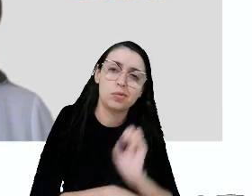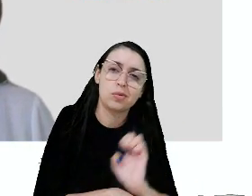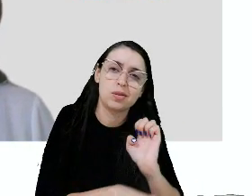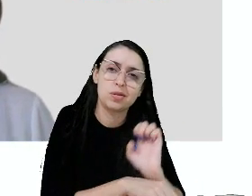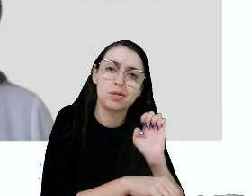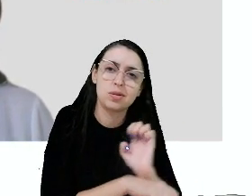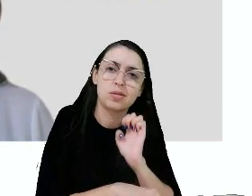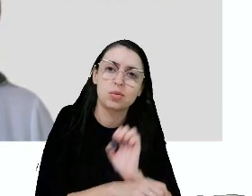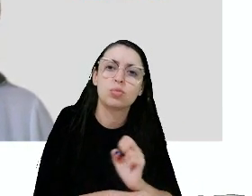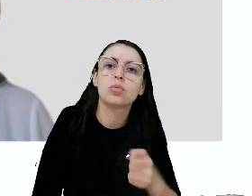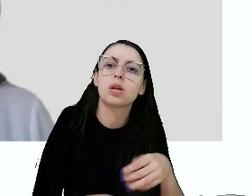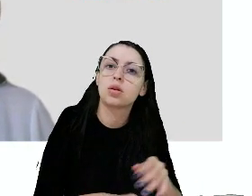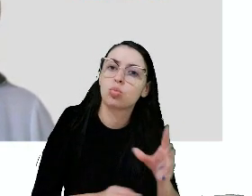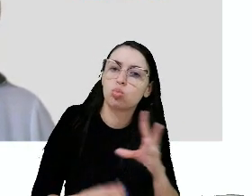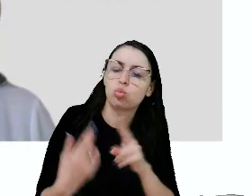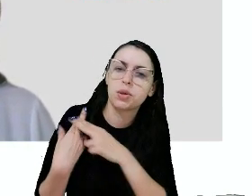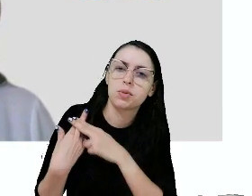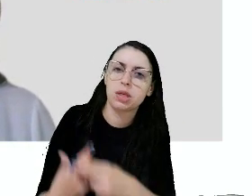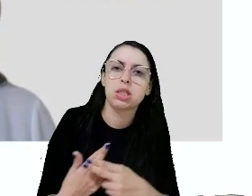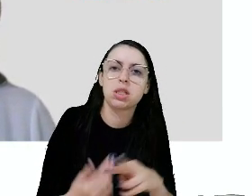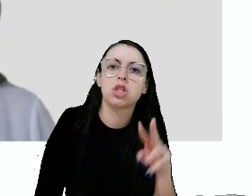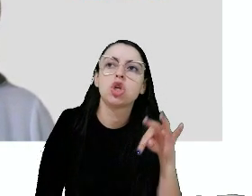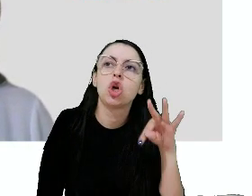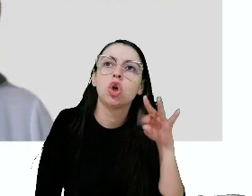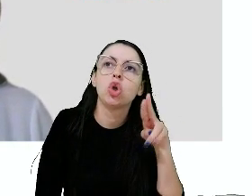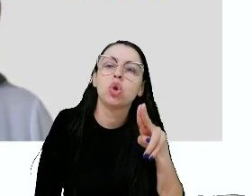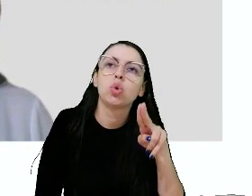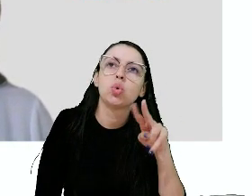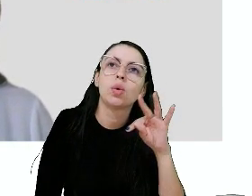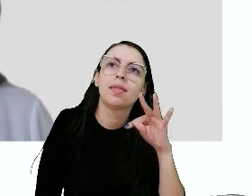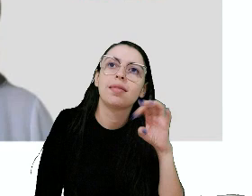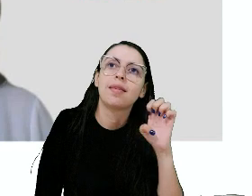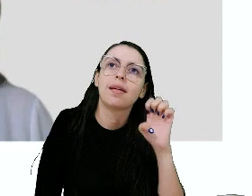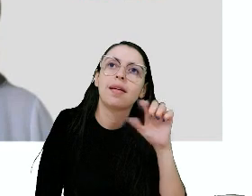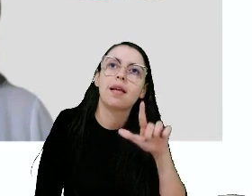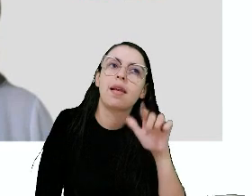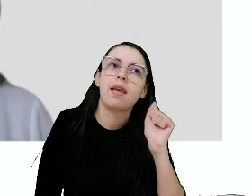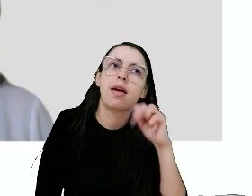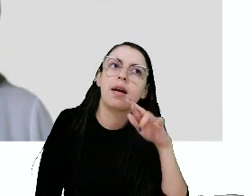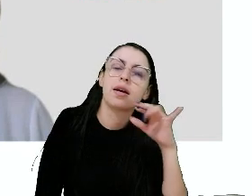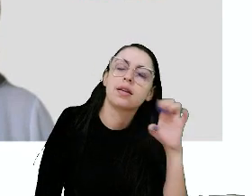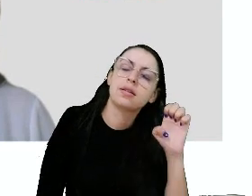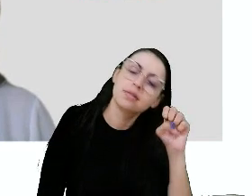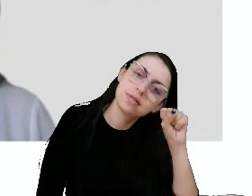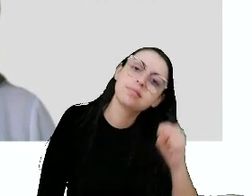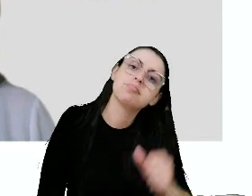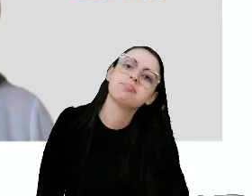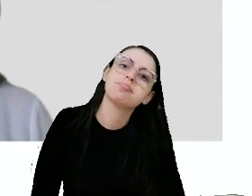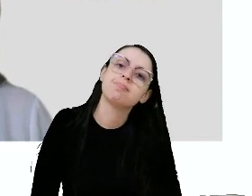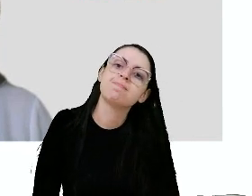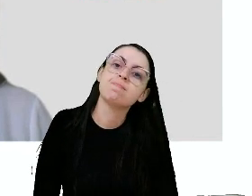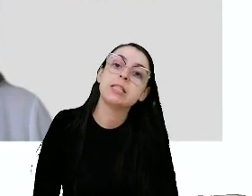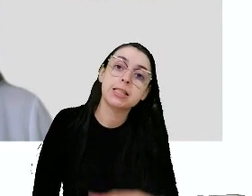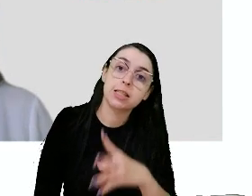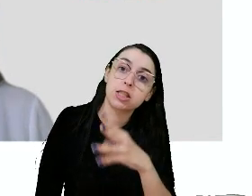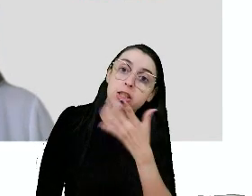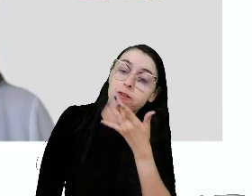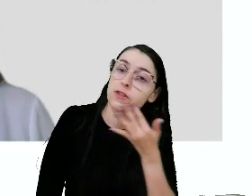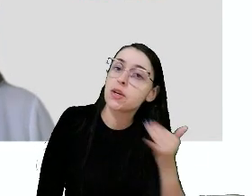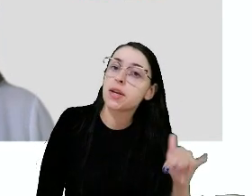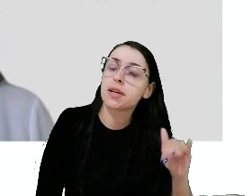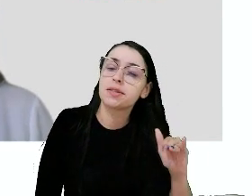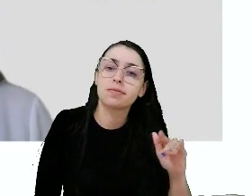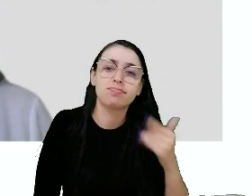manifeste através de conselhos tutelares para conhecerem a situação, não é verdade? De